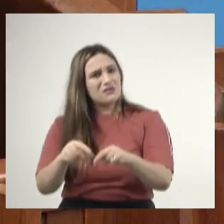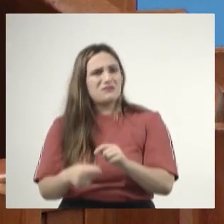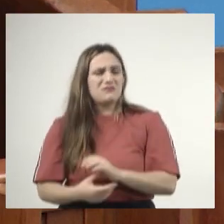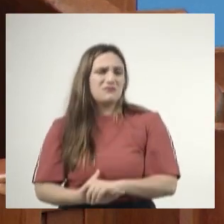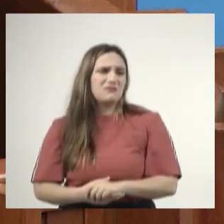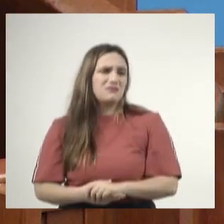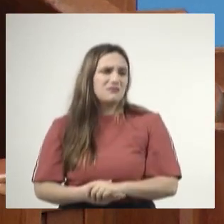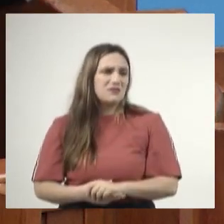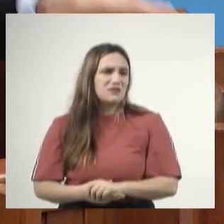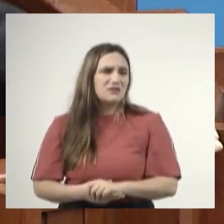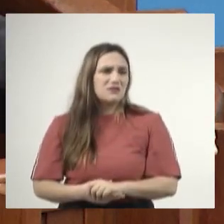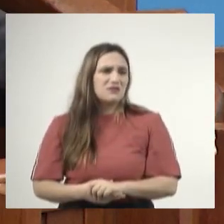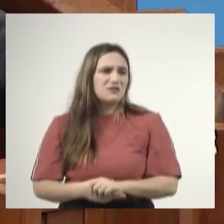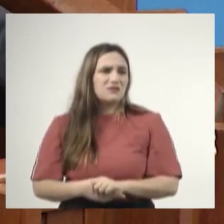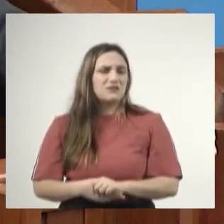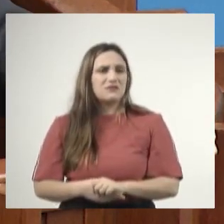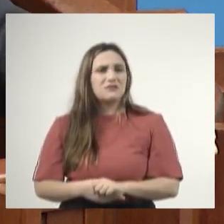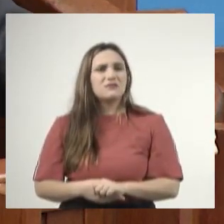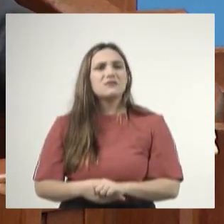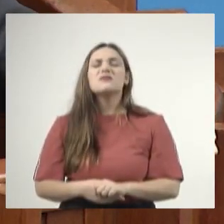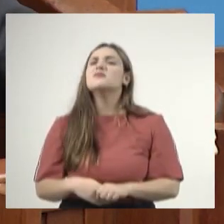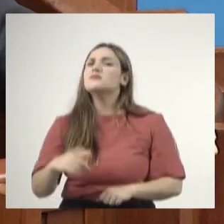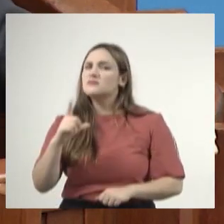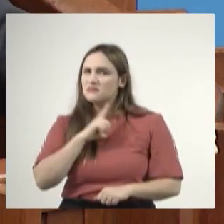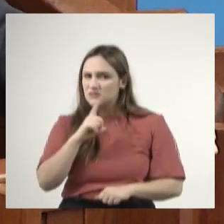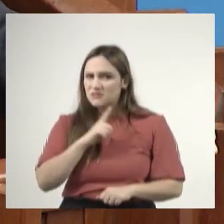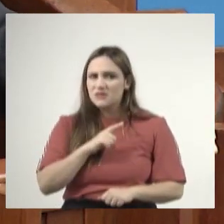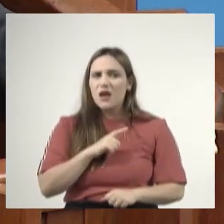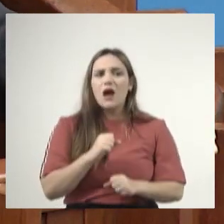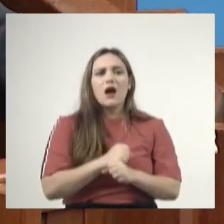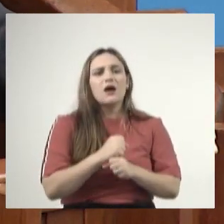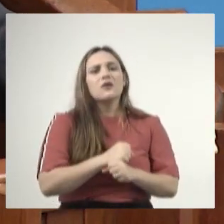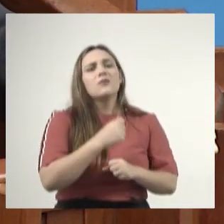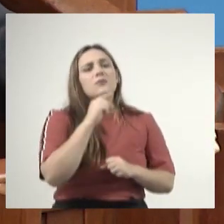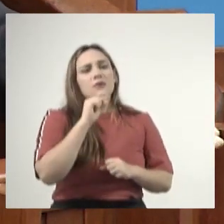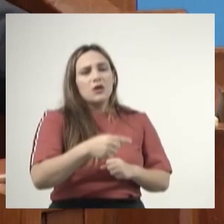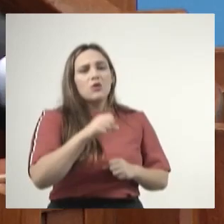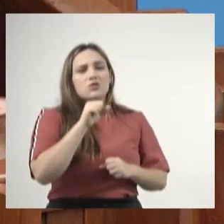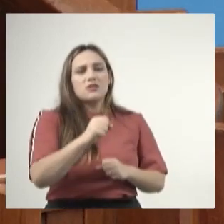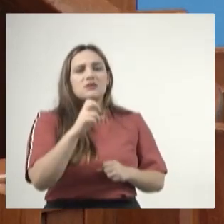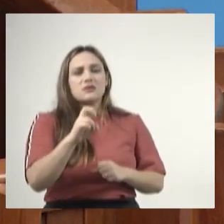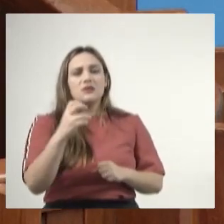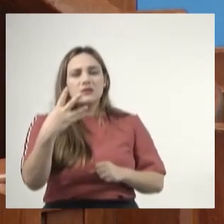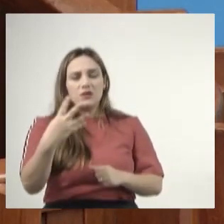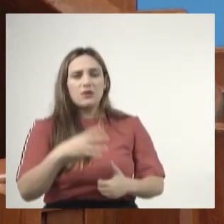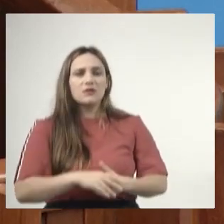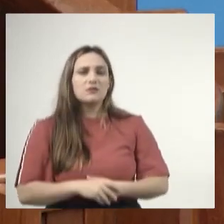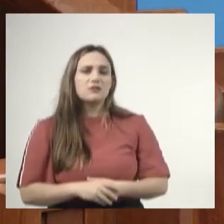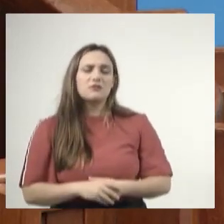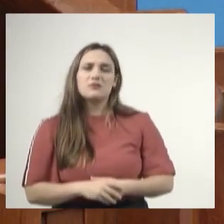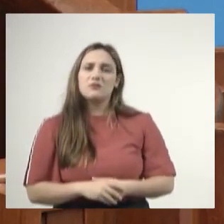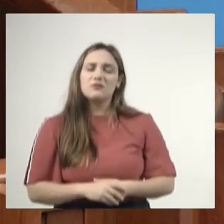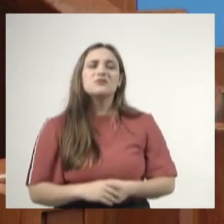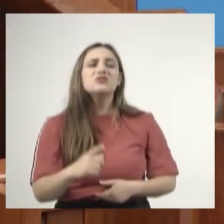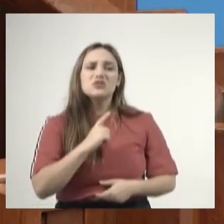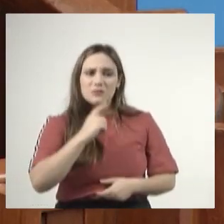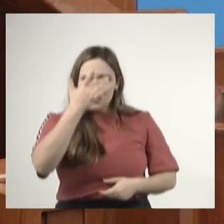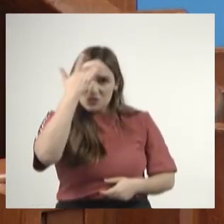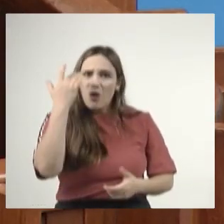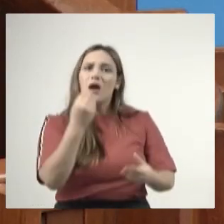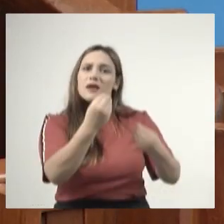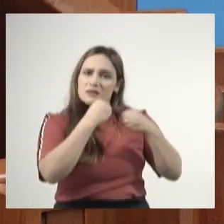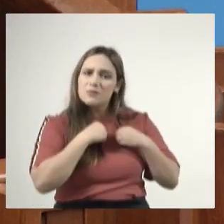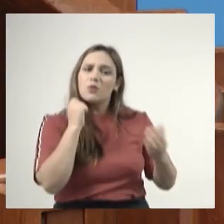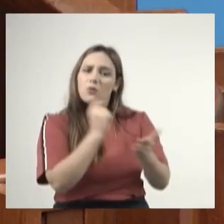Brasil, tem o título aí em Rio Brilhante invadido de 1854. Então, eu acho, e isso